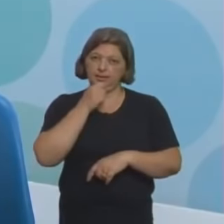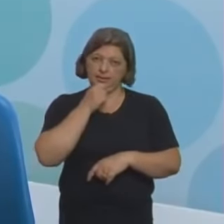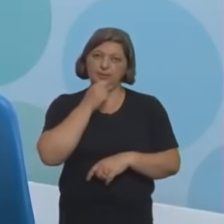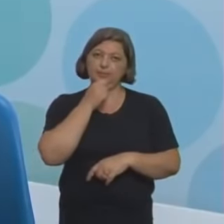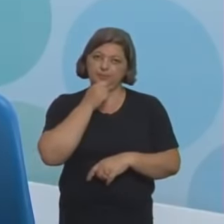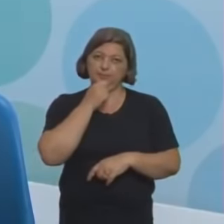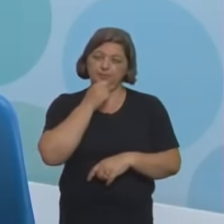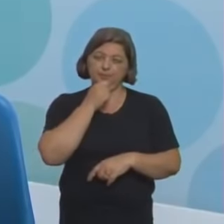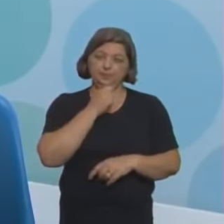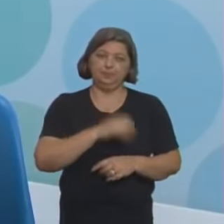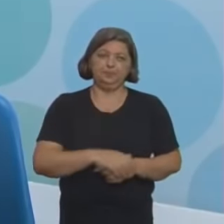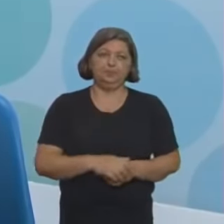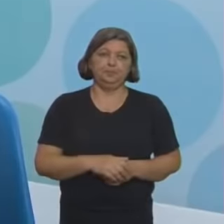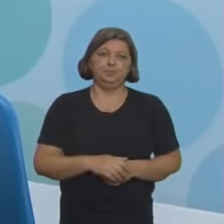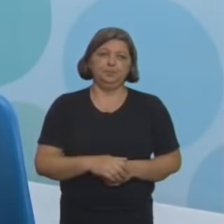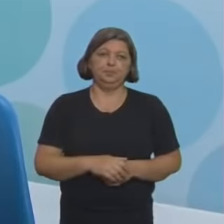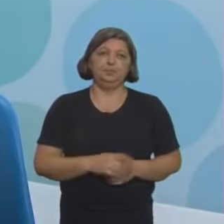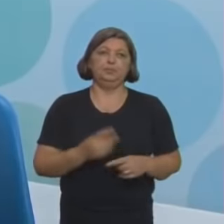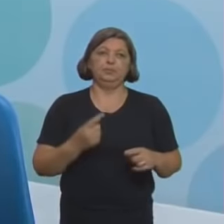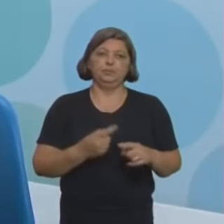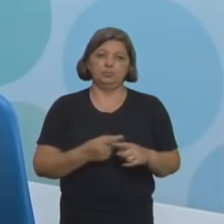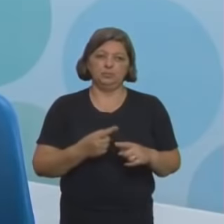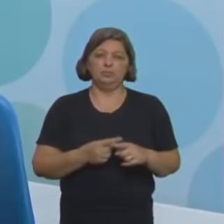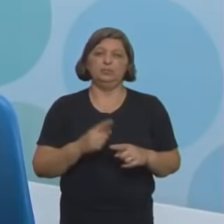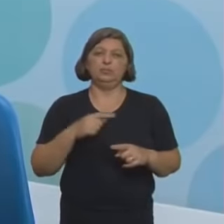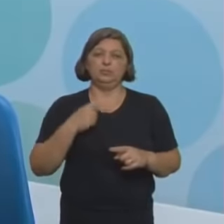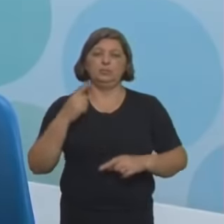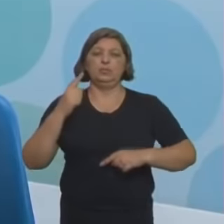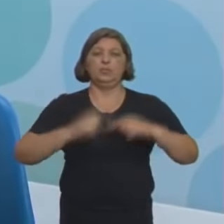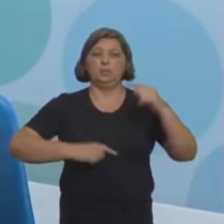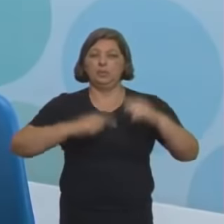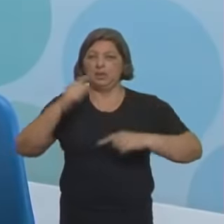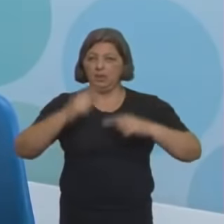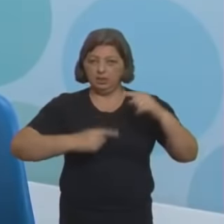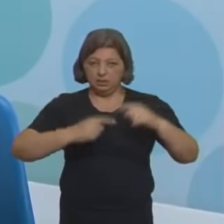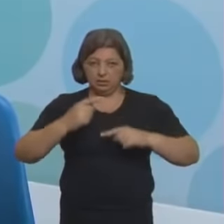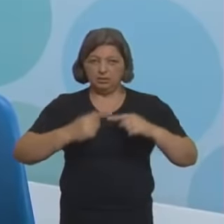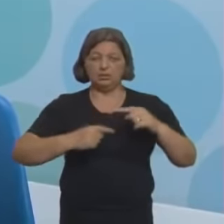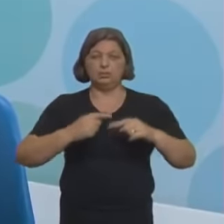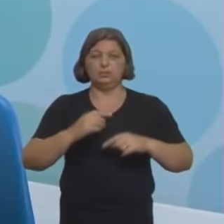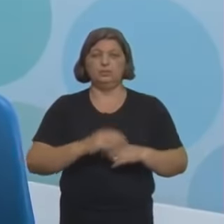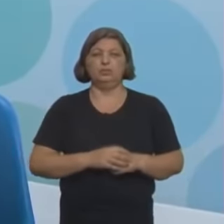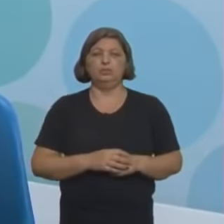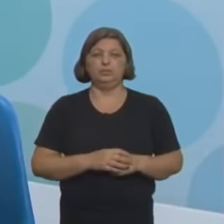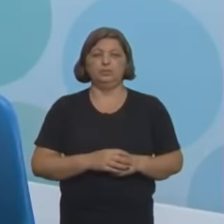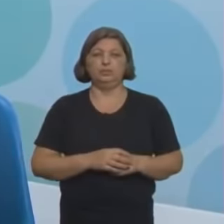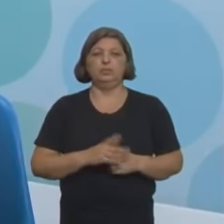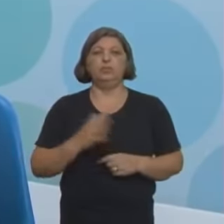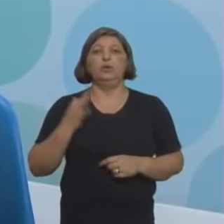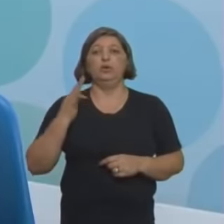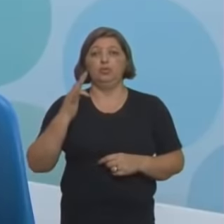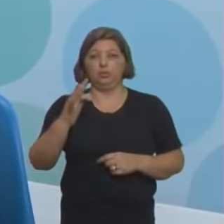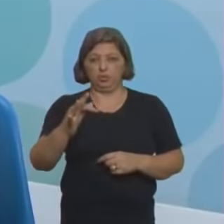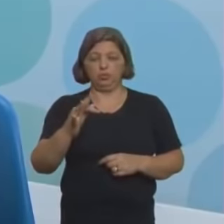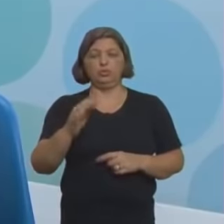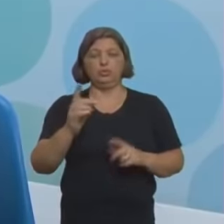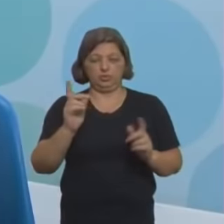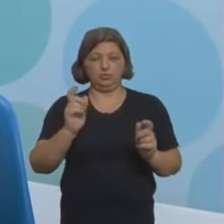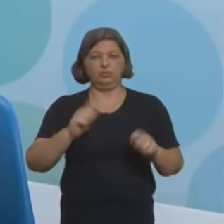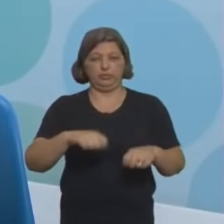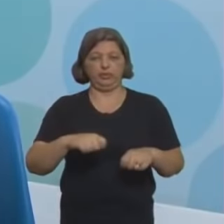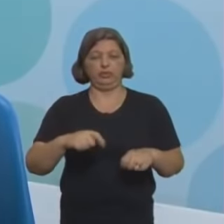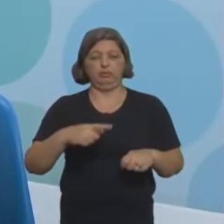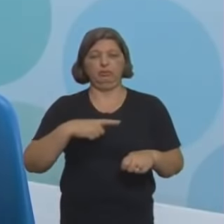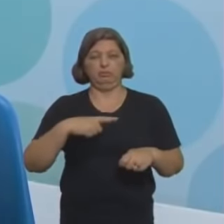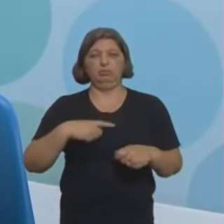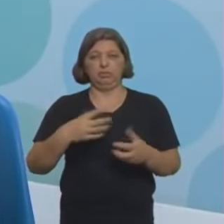gente? Porque nós tiramos do material que vocês receberão ano que vem. Então, não se preocupem,